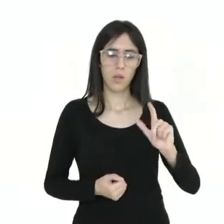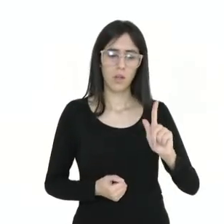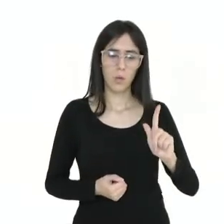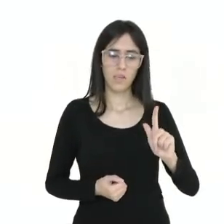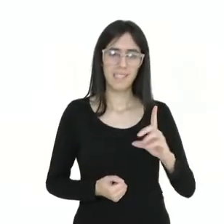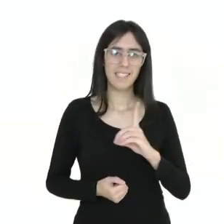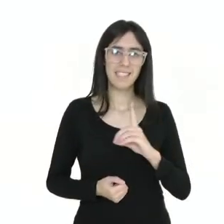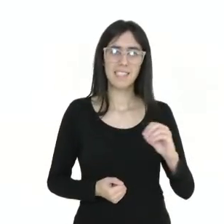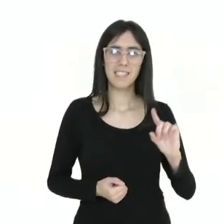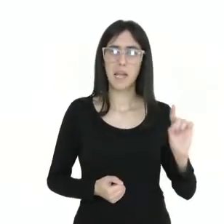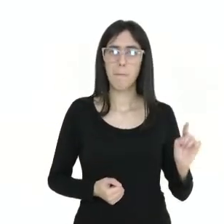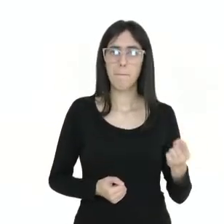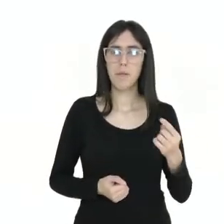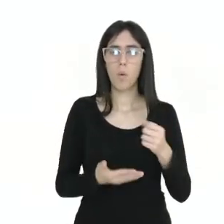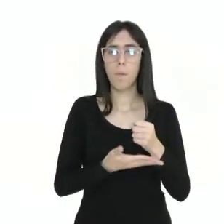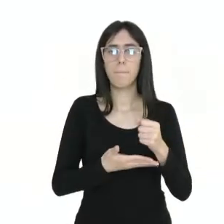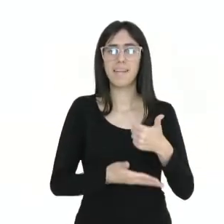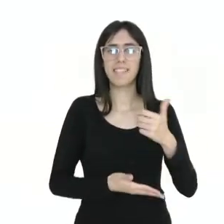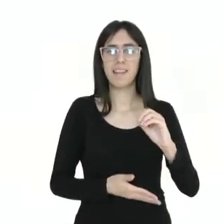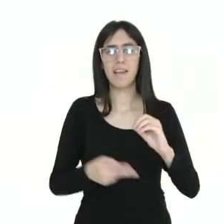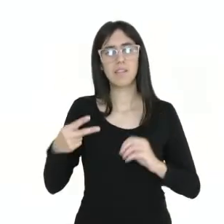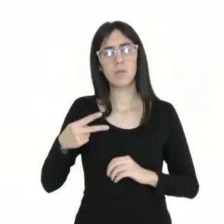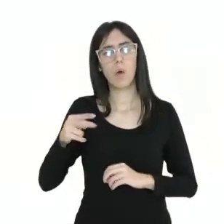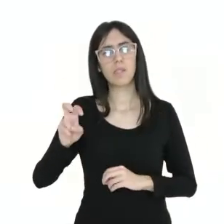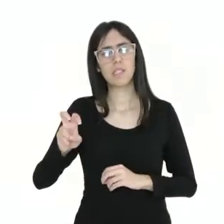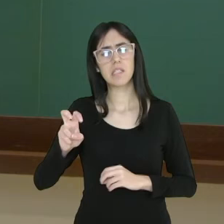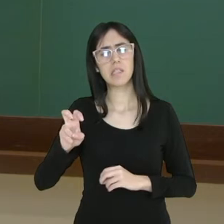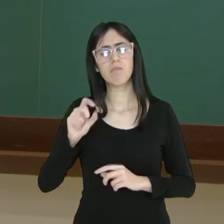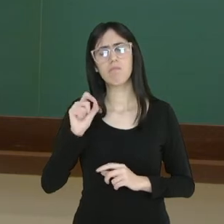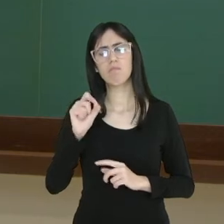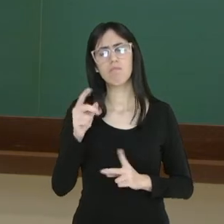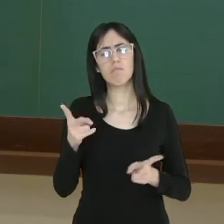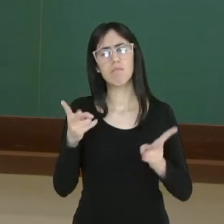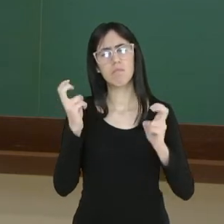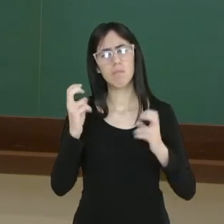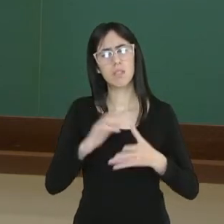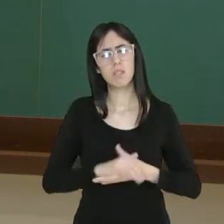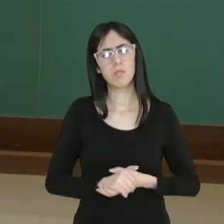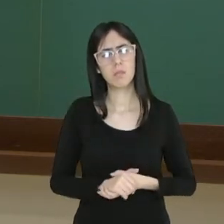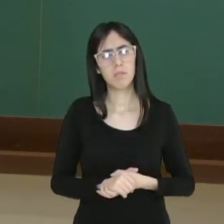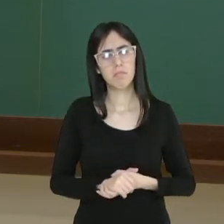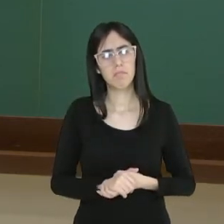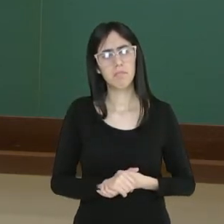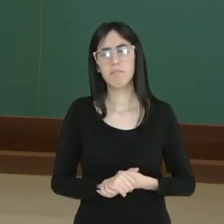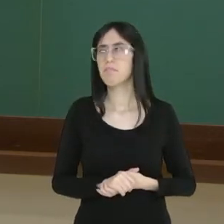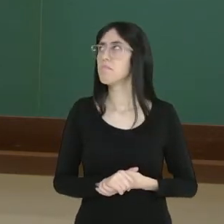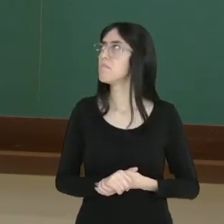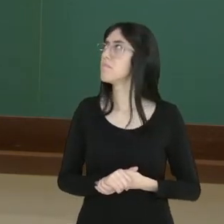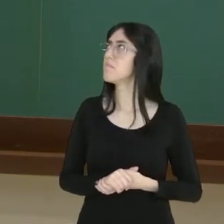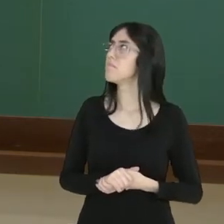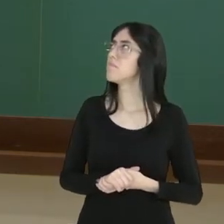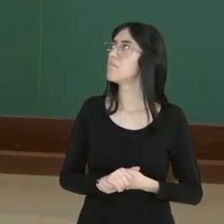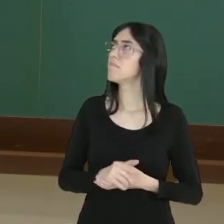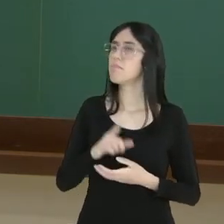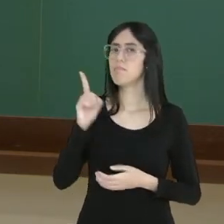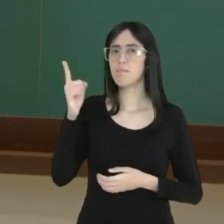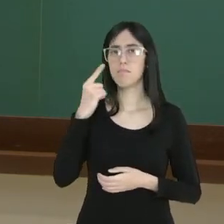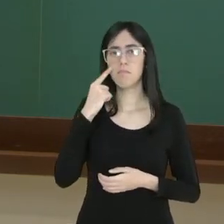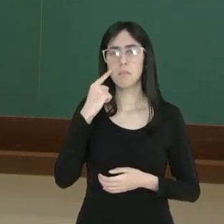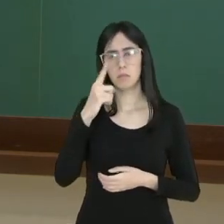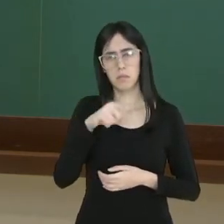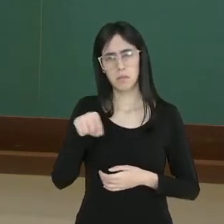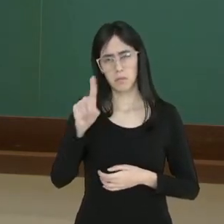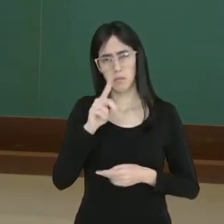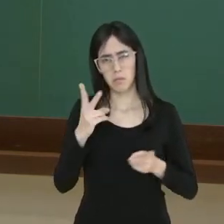na base 10 igual a 5. O que você percebe nos resultados, né? Não sei se vocês